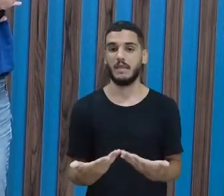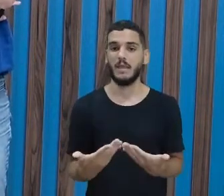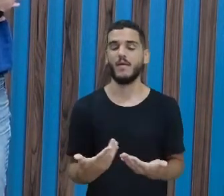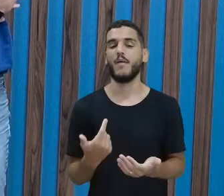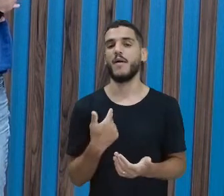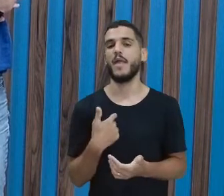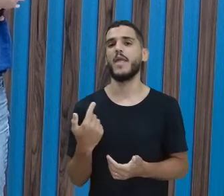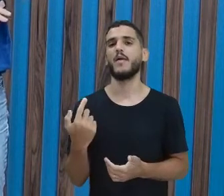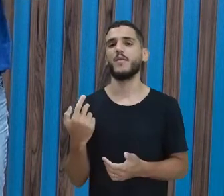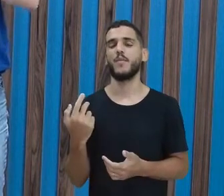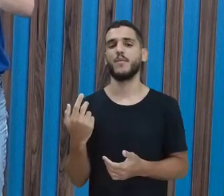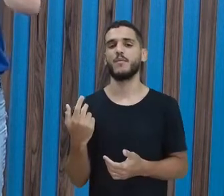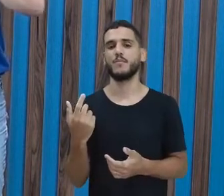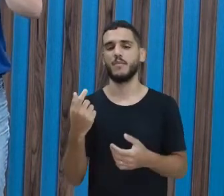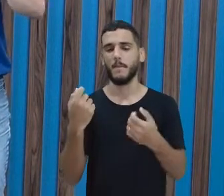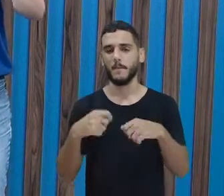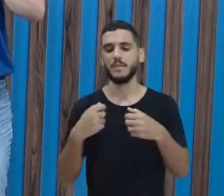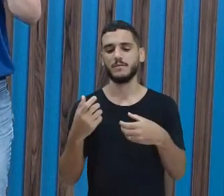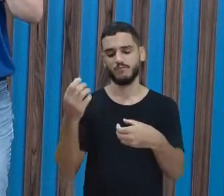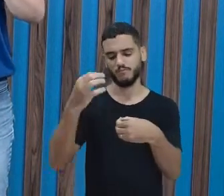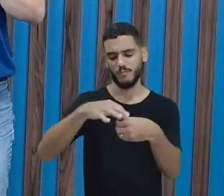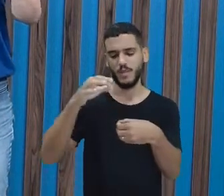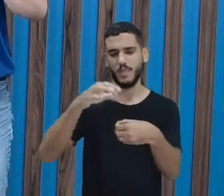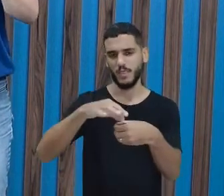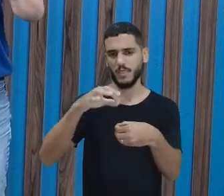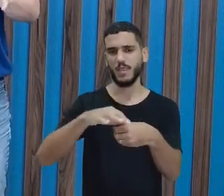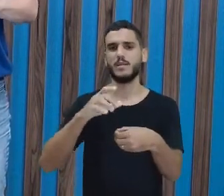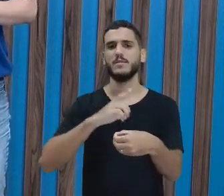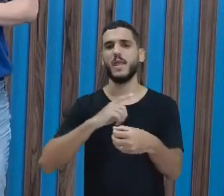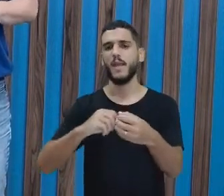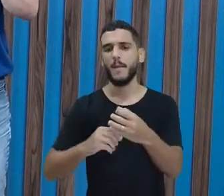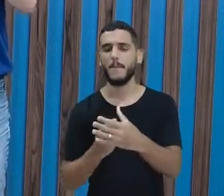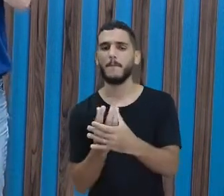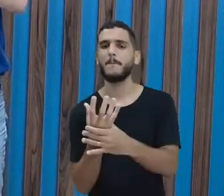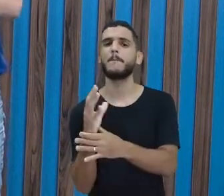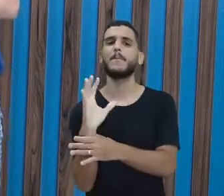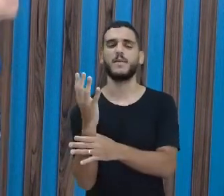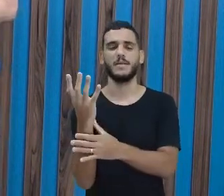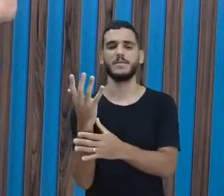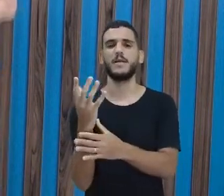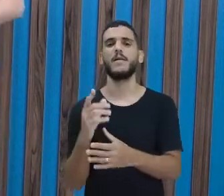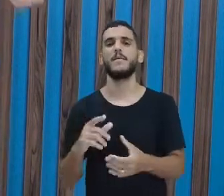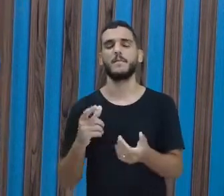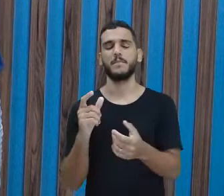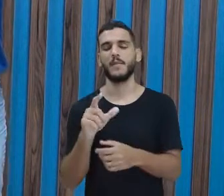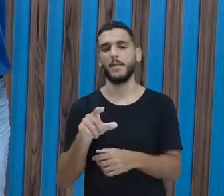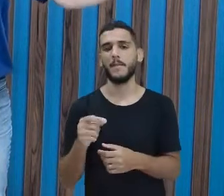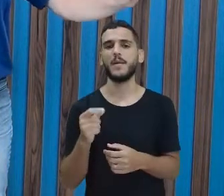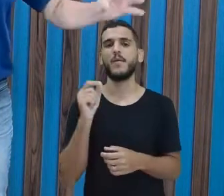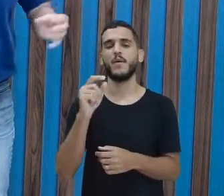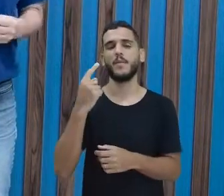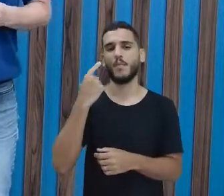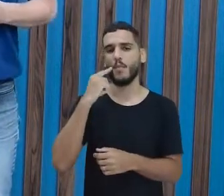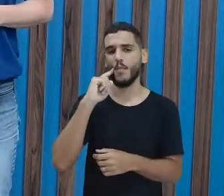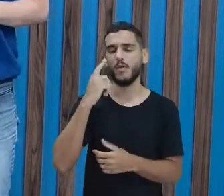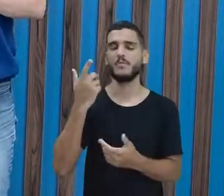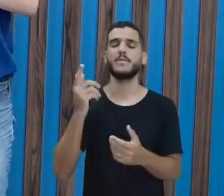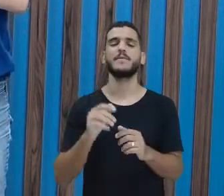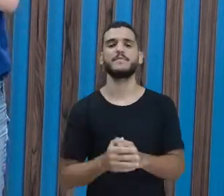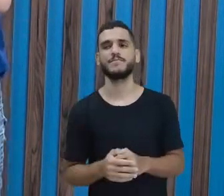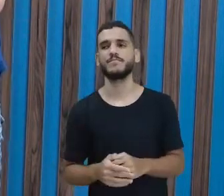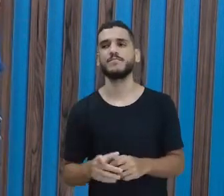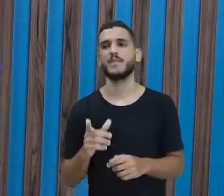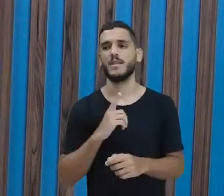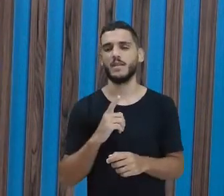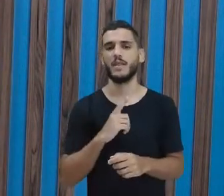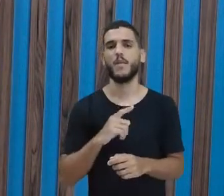eu vou plantar aqui algumas mudas de planta, né? Pegou sementes de limão, colocou de um lado e pegou uma